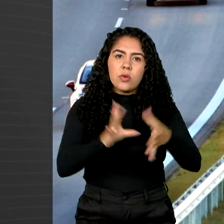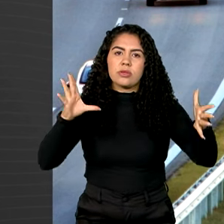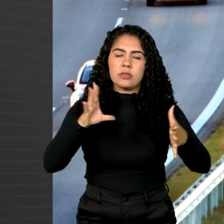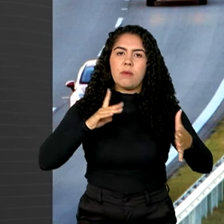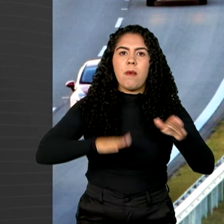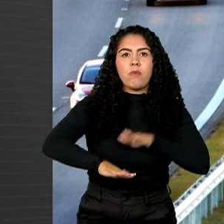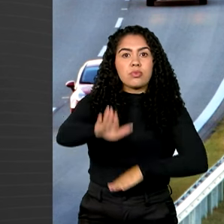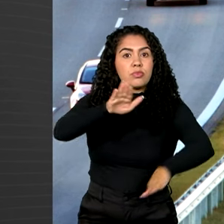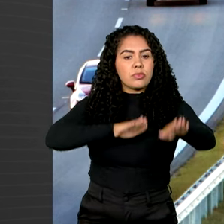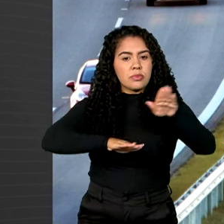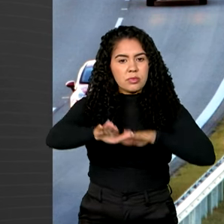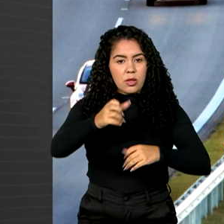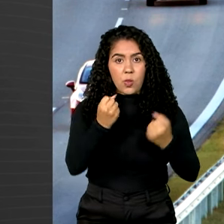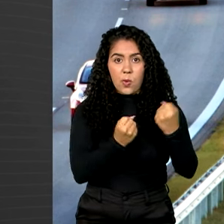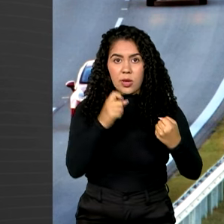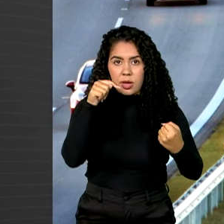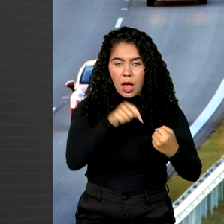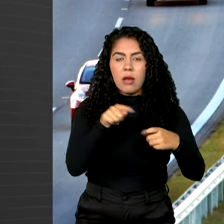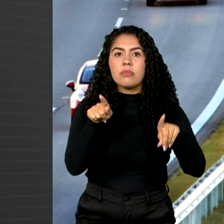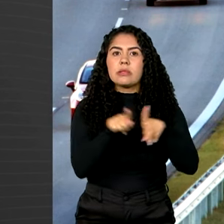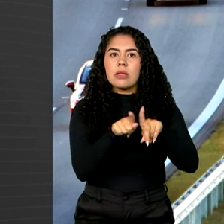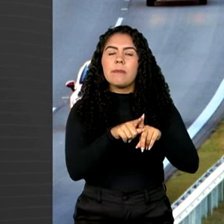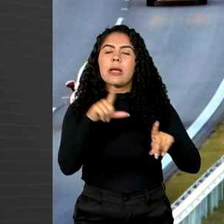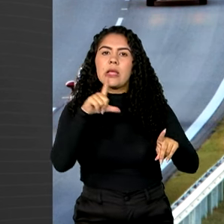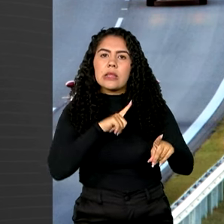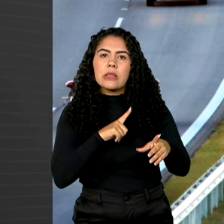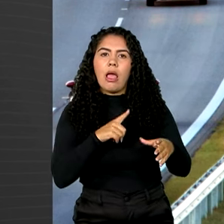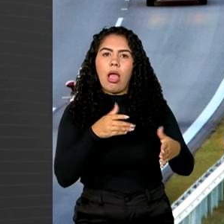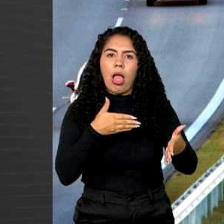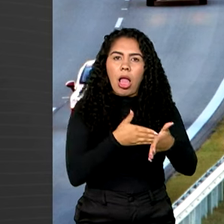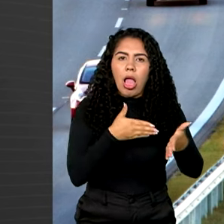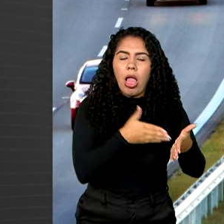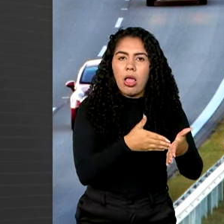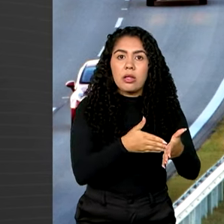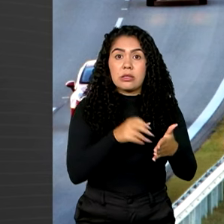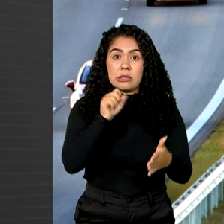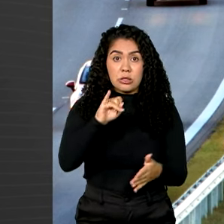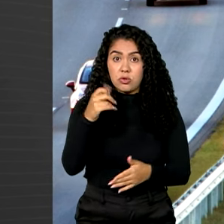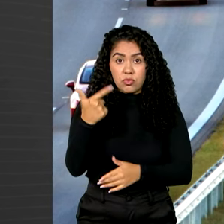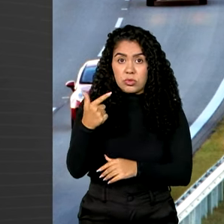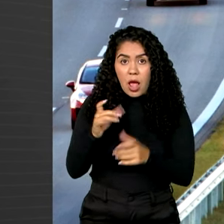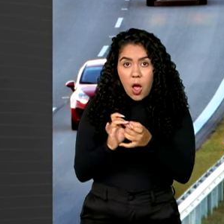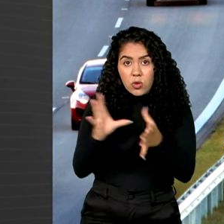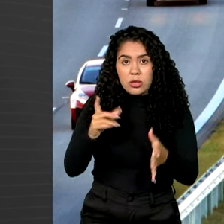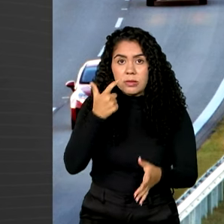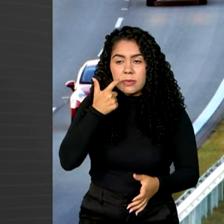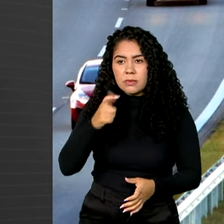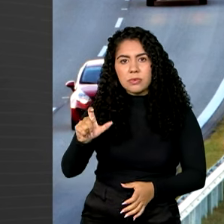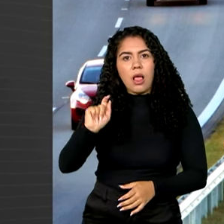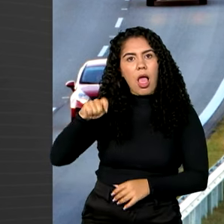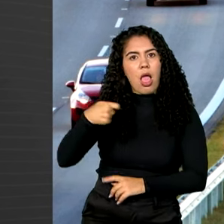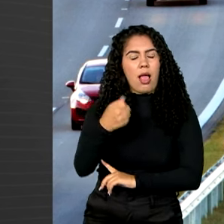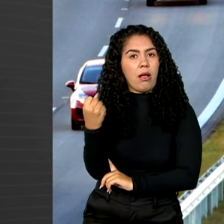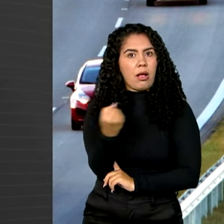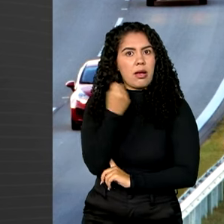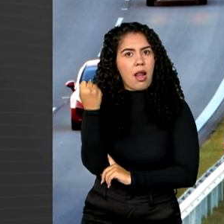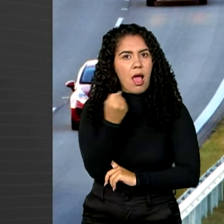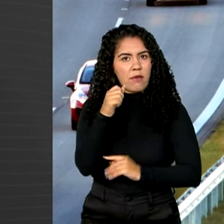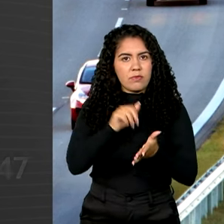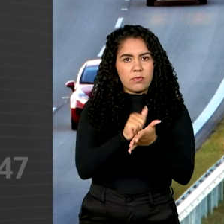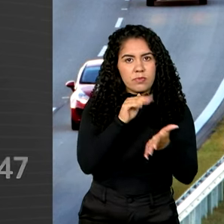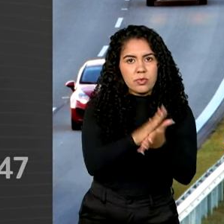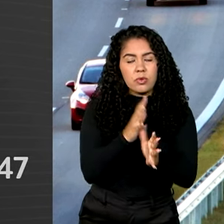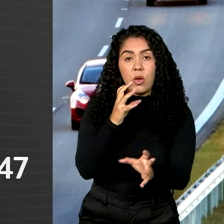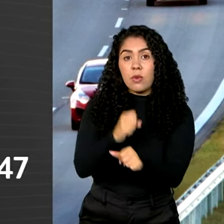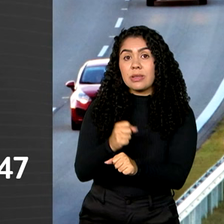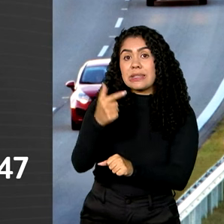Além das restrições que são impostas ao veículo, conduzir não licenciado é considerado infração gravíssima, com